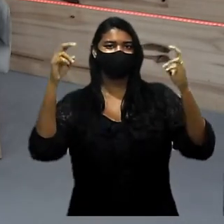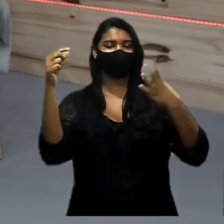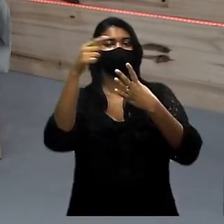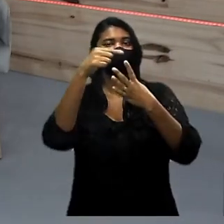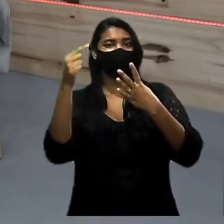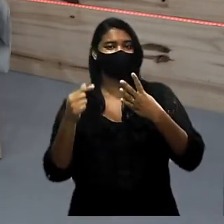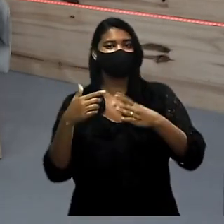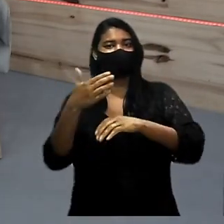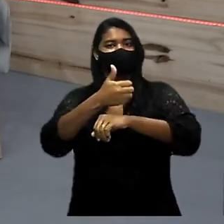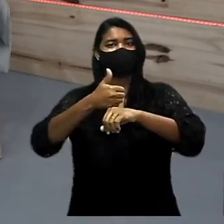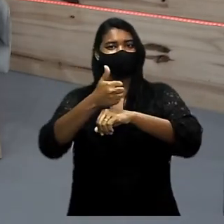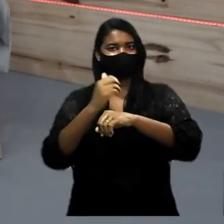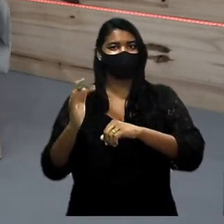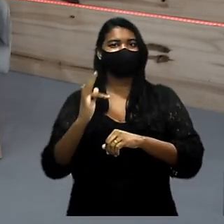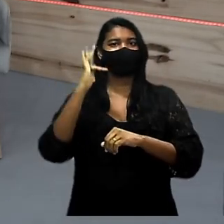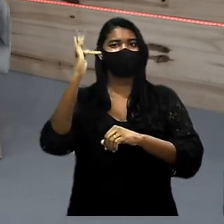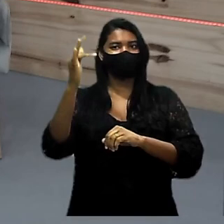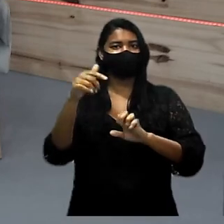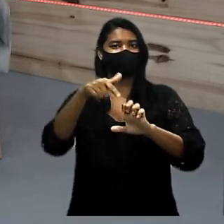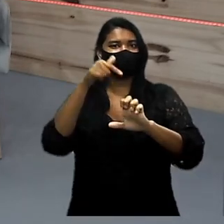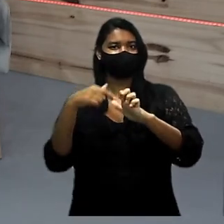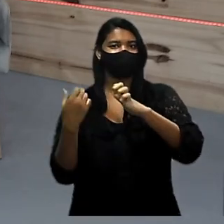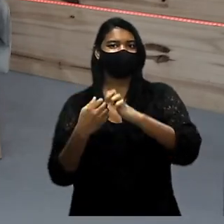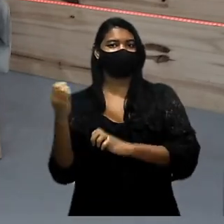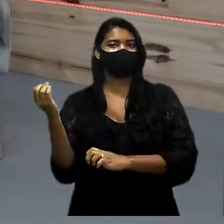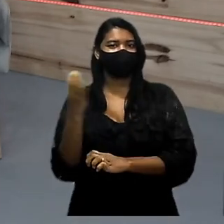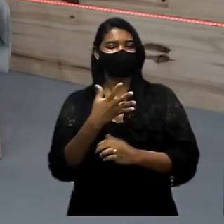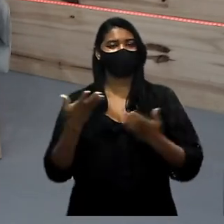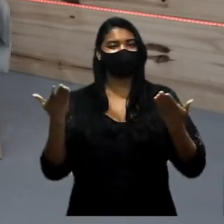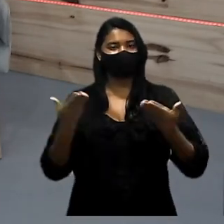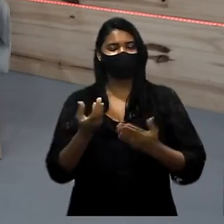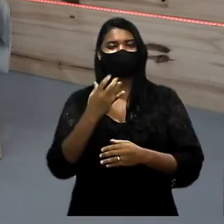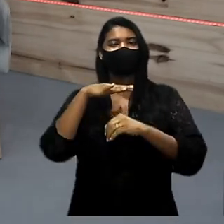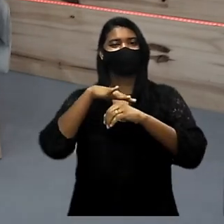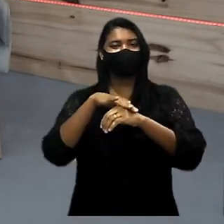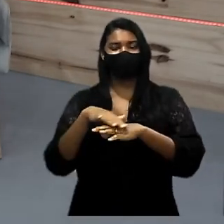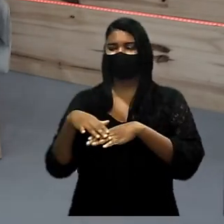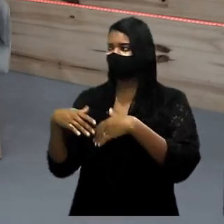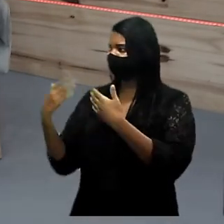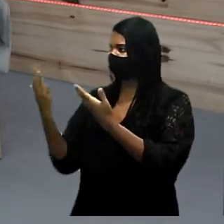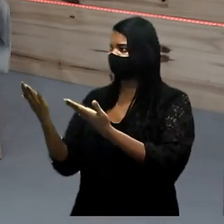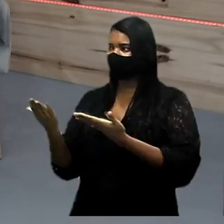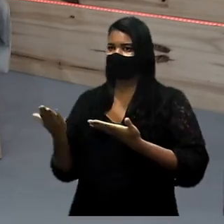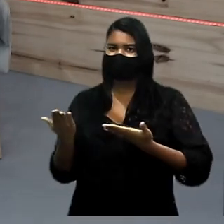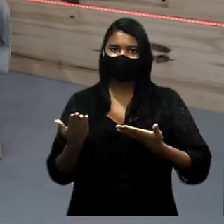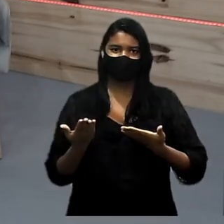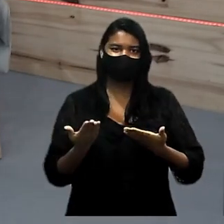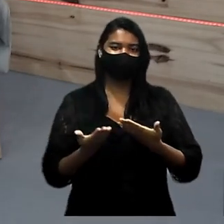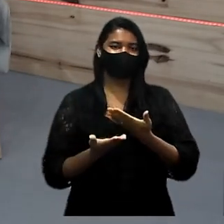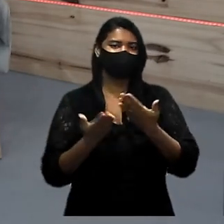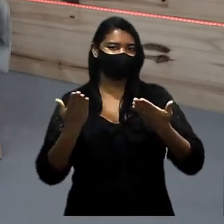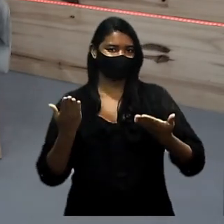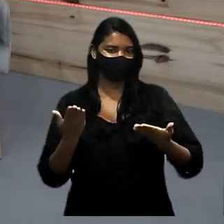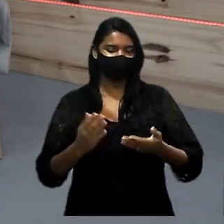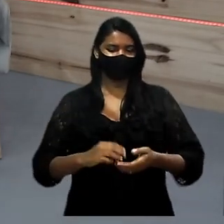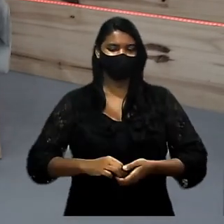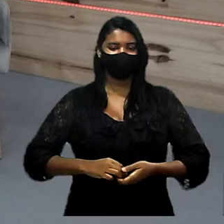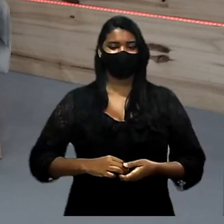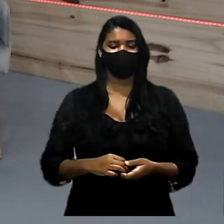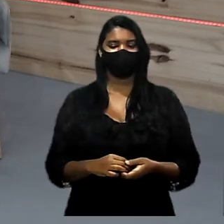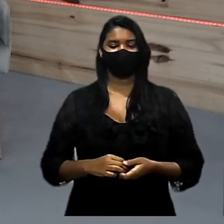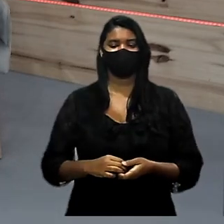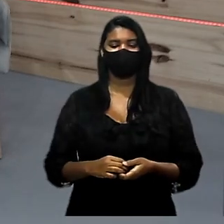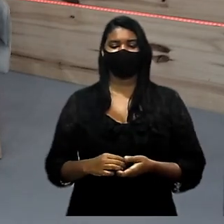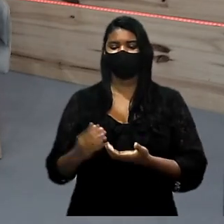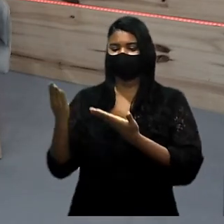profissional do futuro e a empresa e os novos tempos. Boa noite, professor. Seja bem-vindo. Estamos com o nosso convidado, Jálvaro